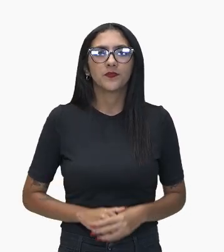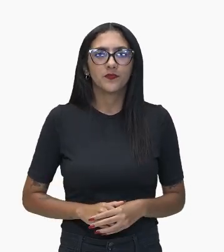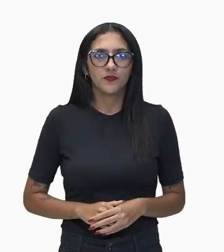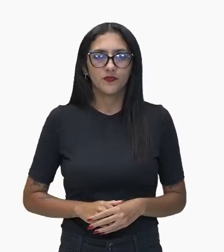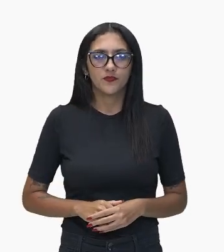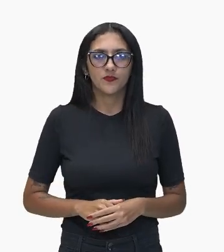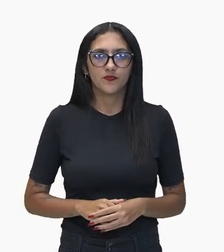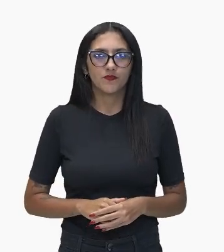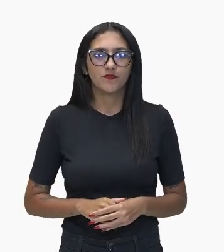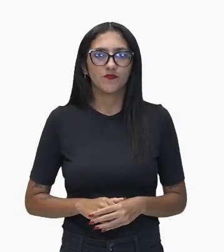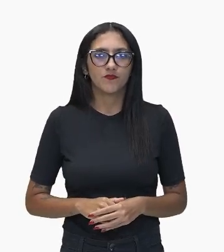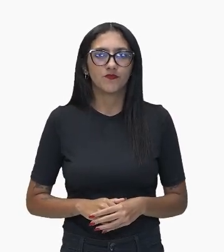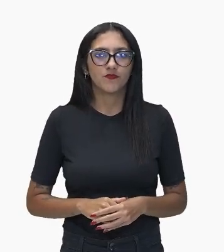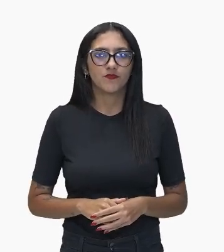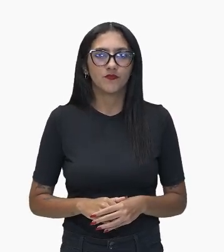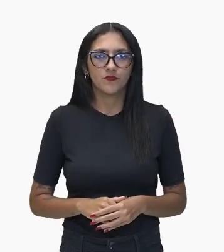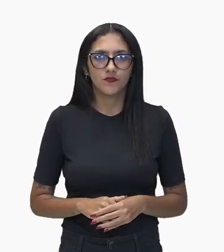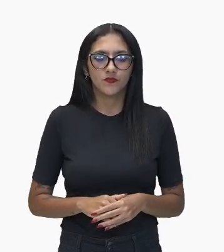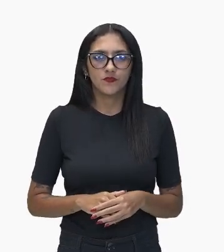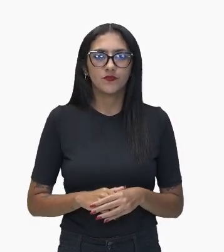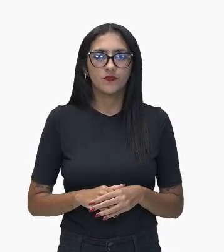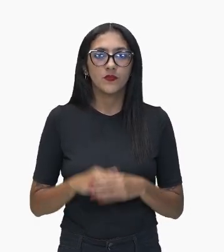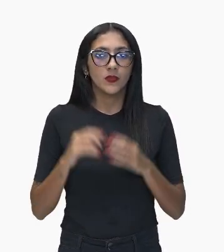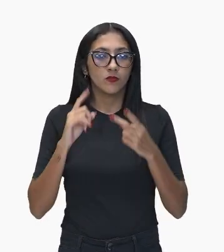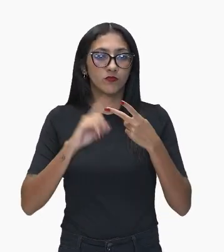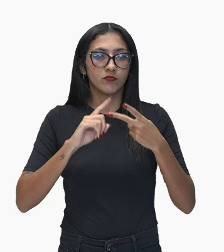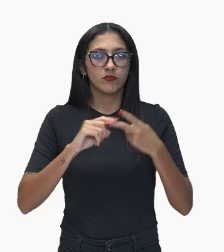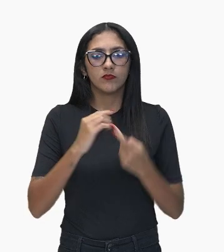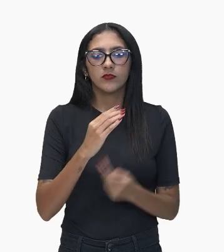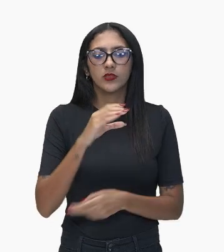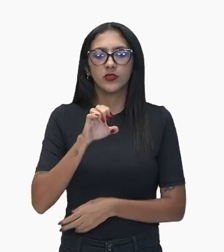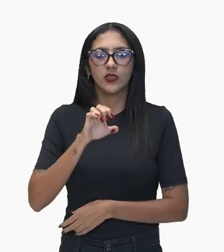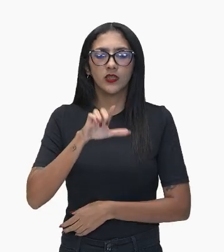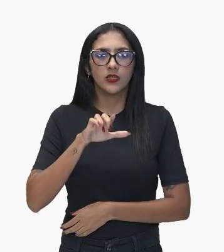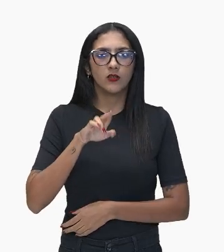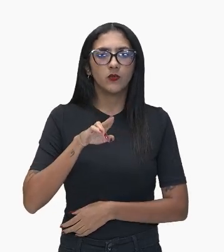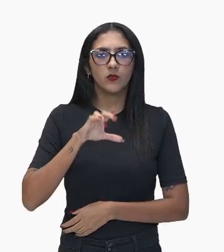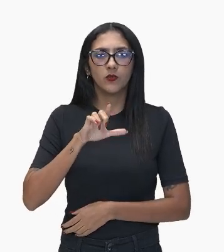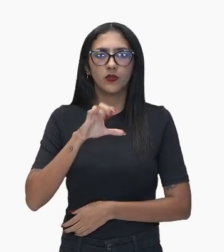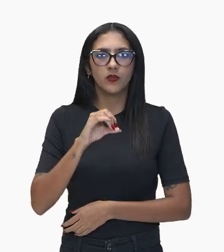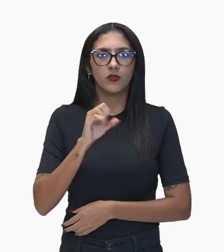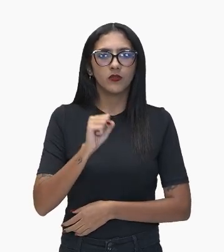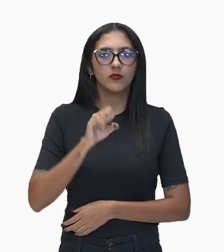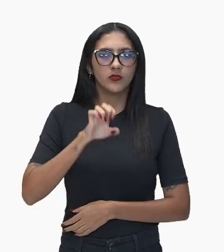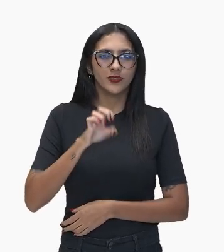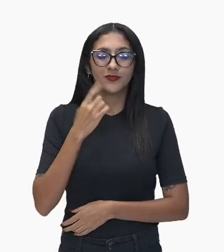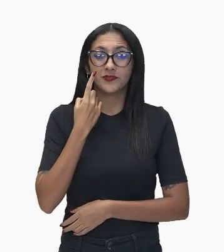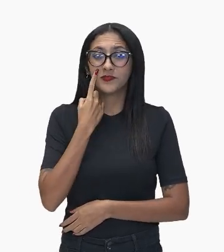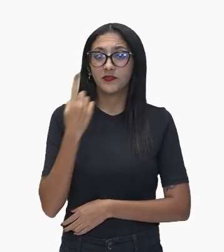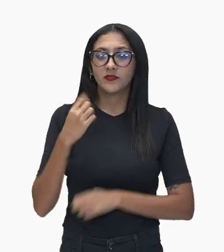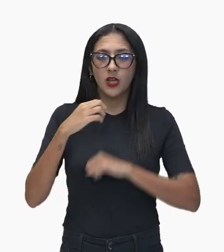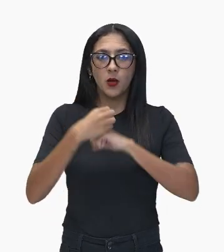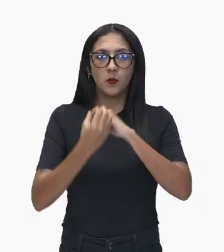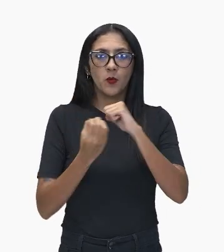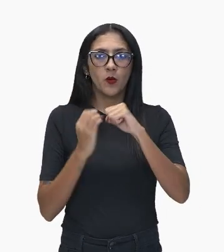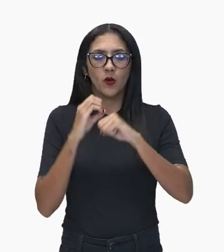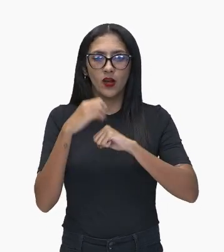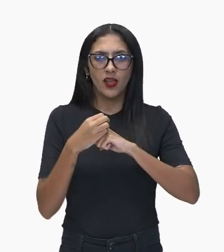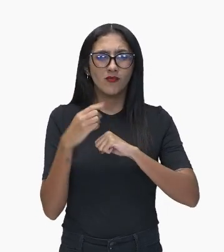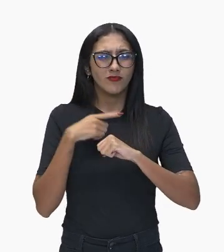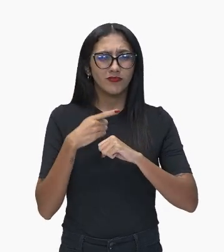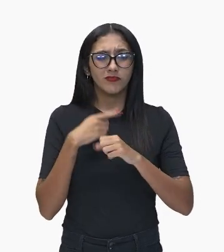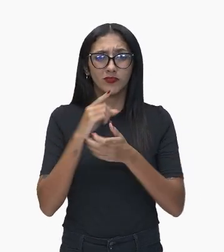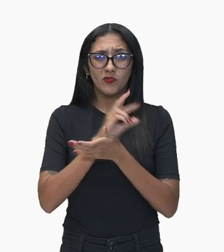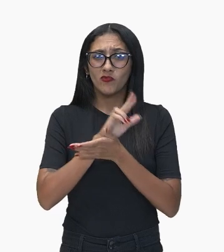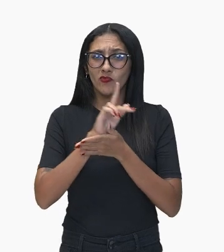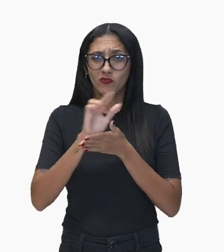Além do amido, tem a celulose. O que é a celulose? Olha a molécula da celulose, é formada por uma